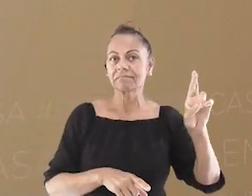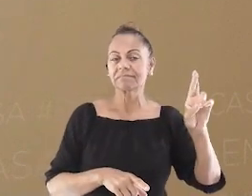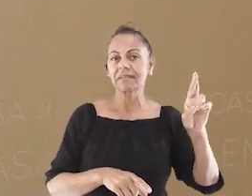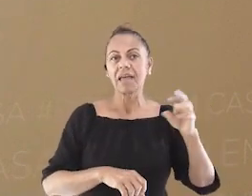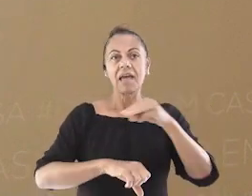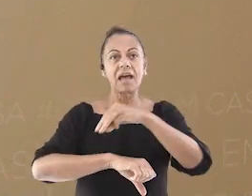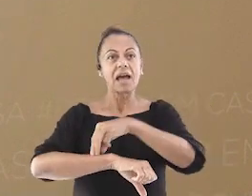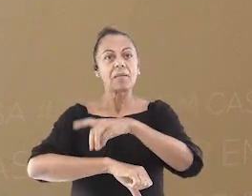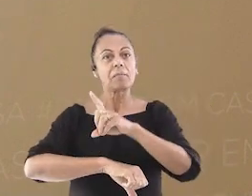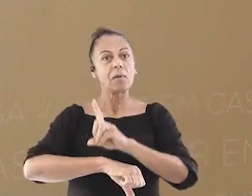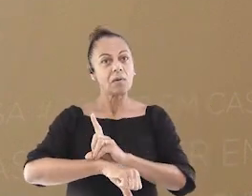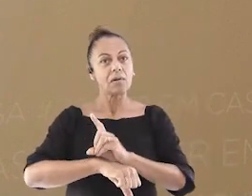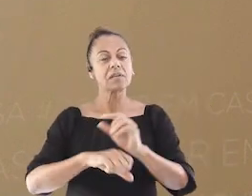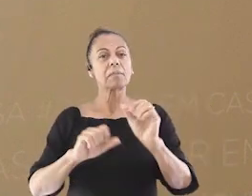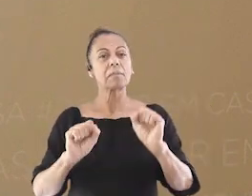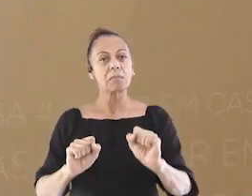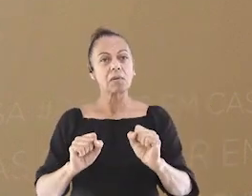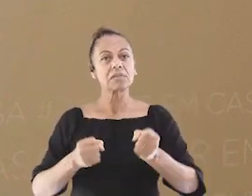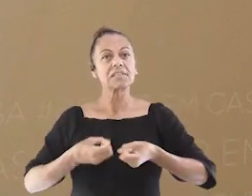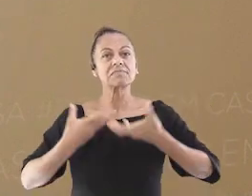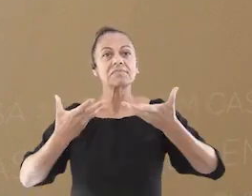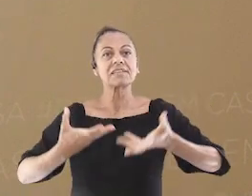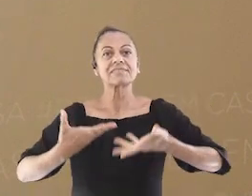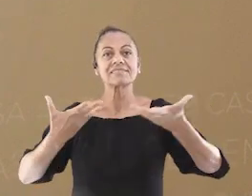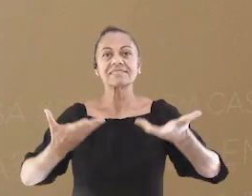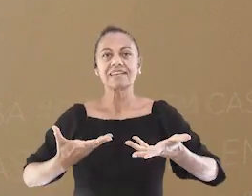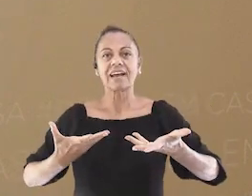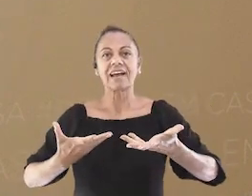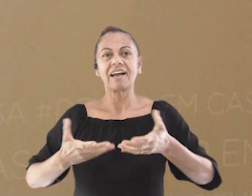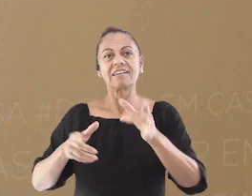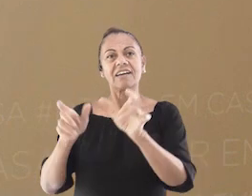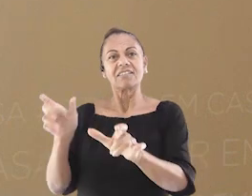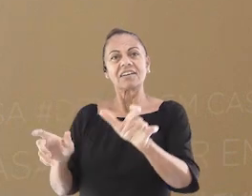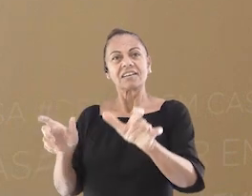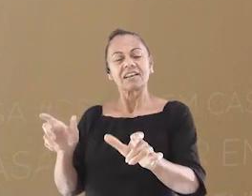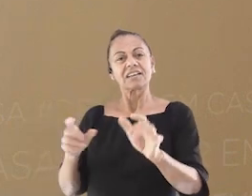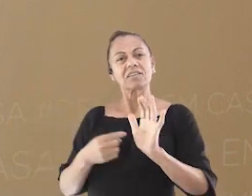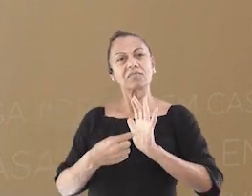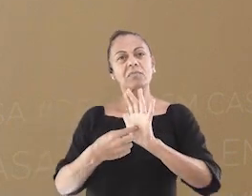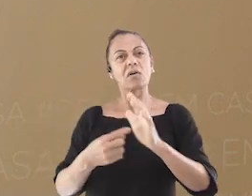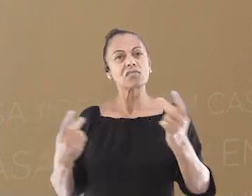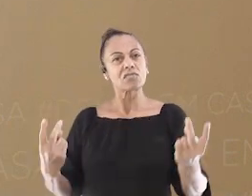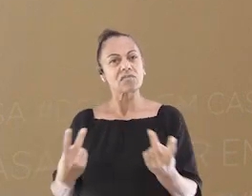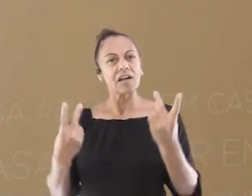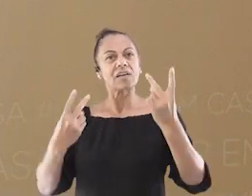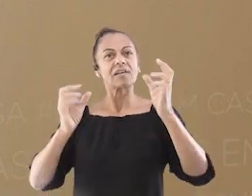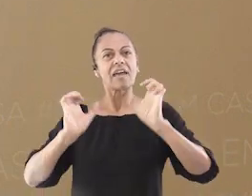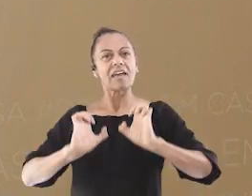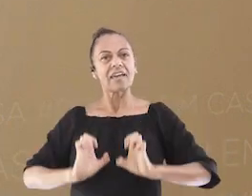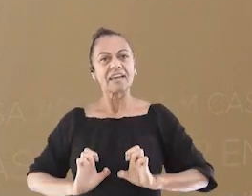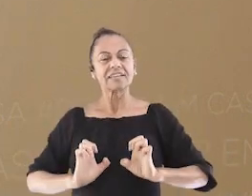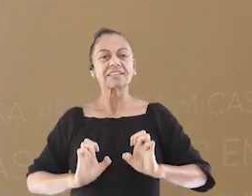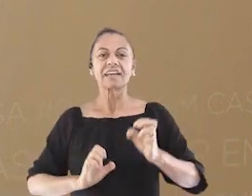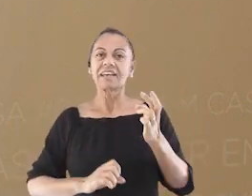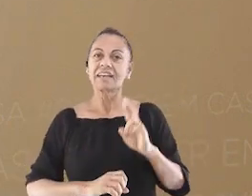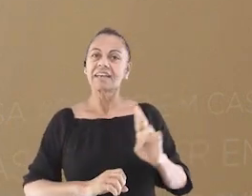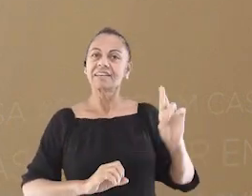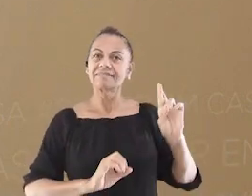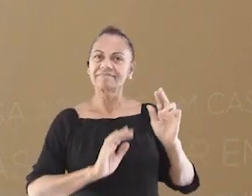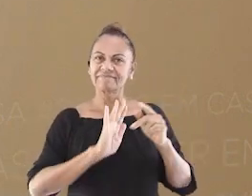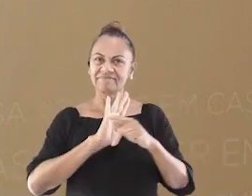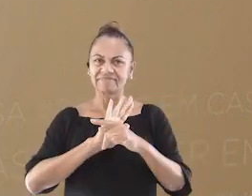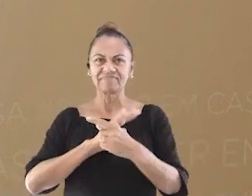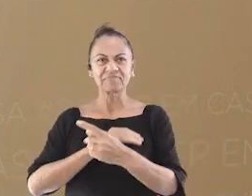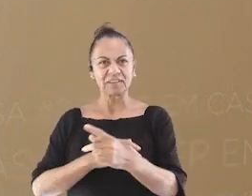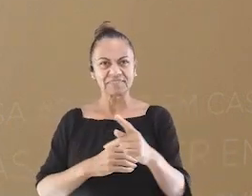algumas profissões e ordens religiosas. A moda também pode ser uma maneira de expressão do indivíduo, dos seus